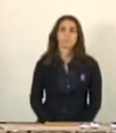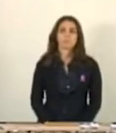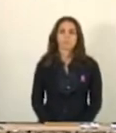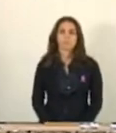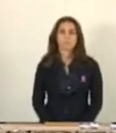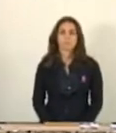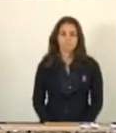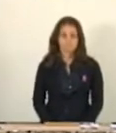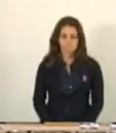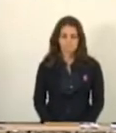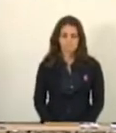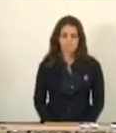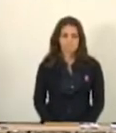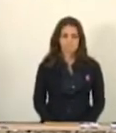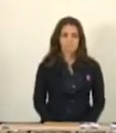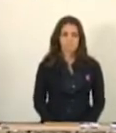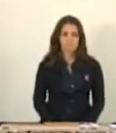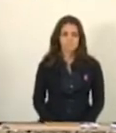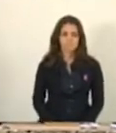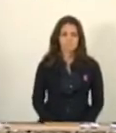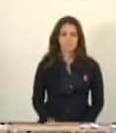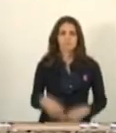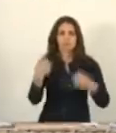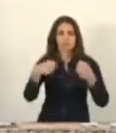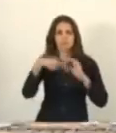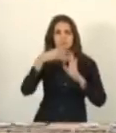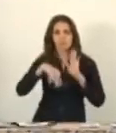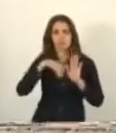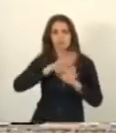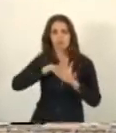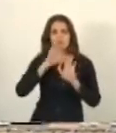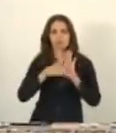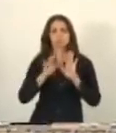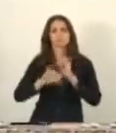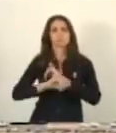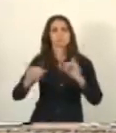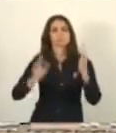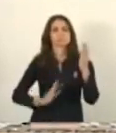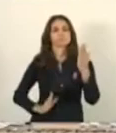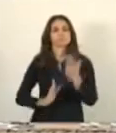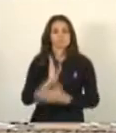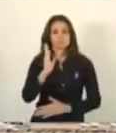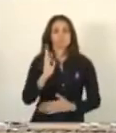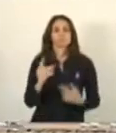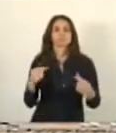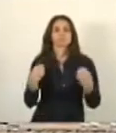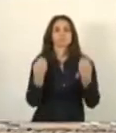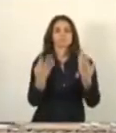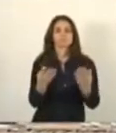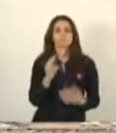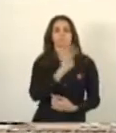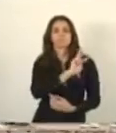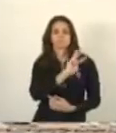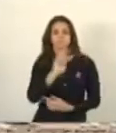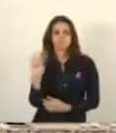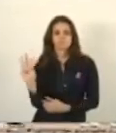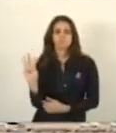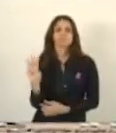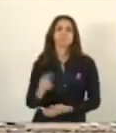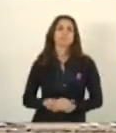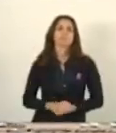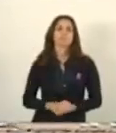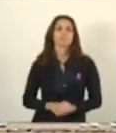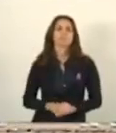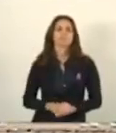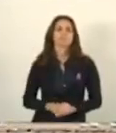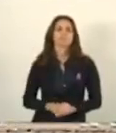Bom, nesse momento eu dispenso a leitura da ata da sessão anterior, antes, porém declaro a mesma aprovada conforme disponibilizada no